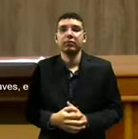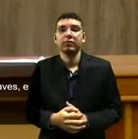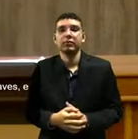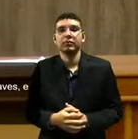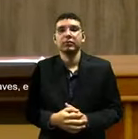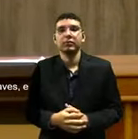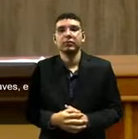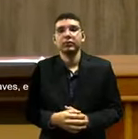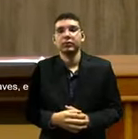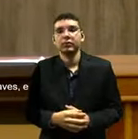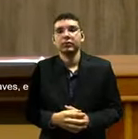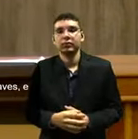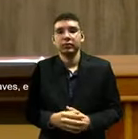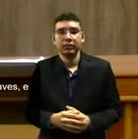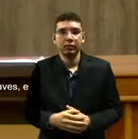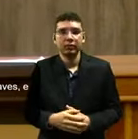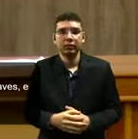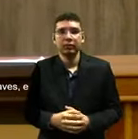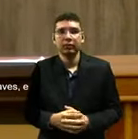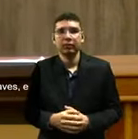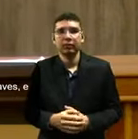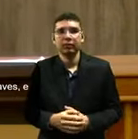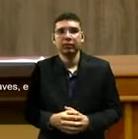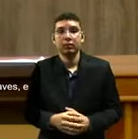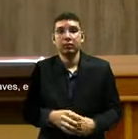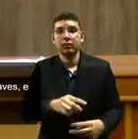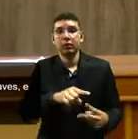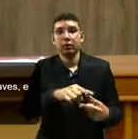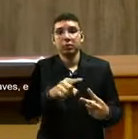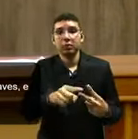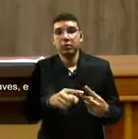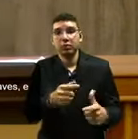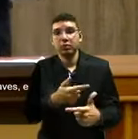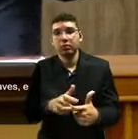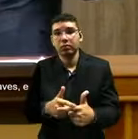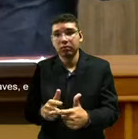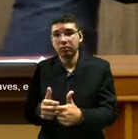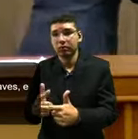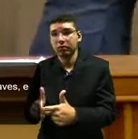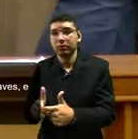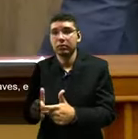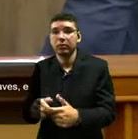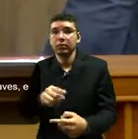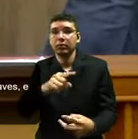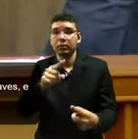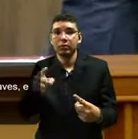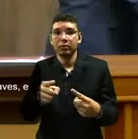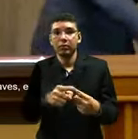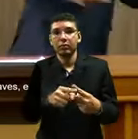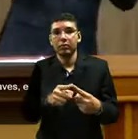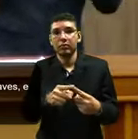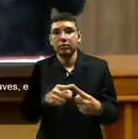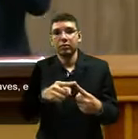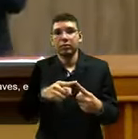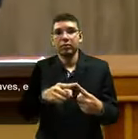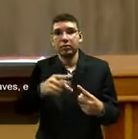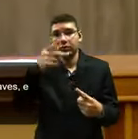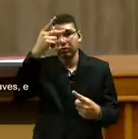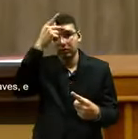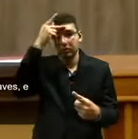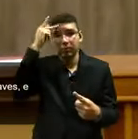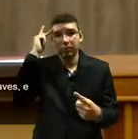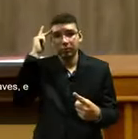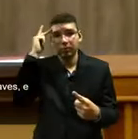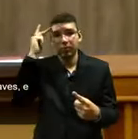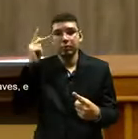não não é só não vamos lá primeiro tem dois problemas aí o ouvinte o pastor tá dizendo que